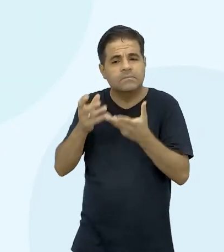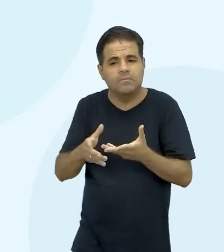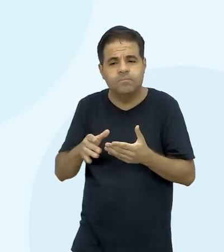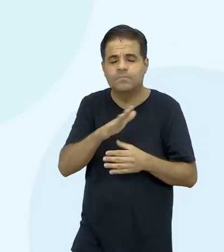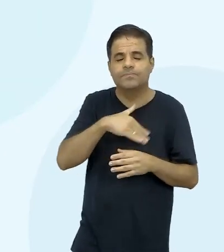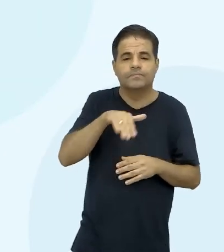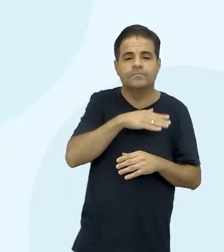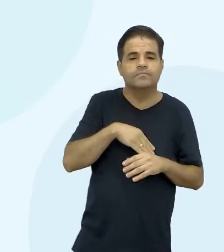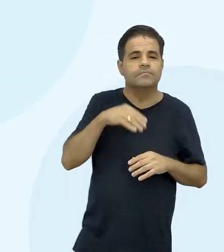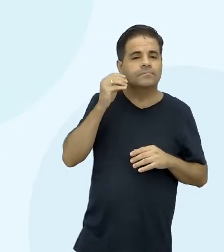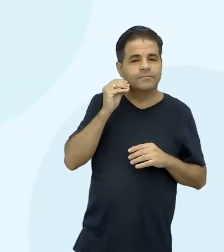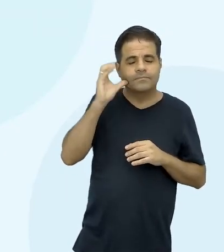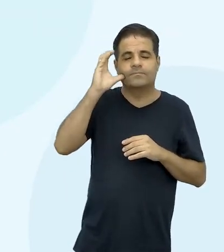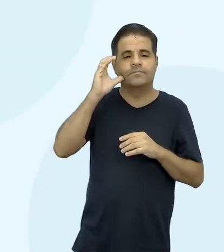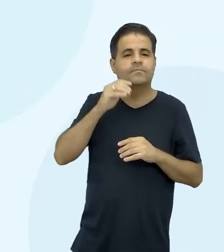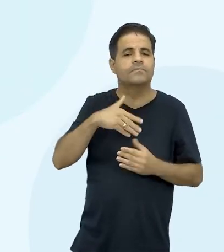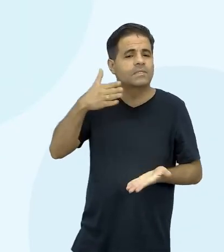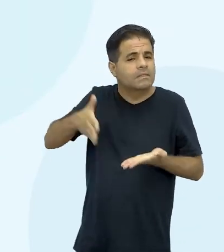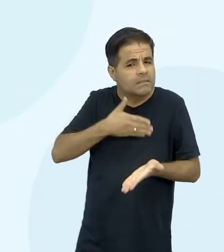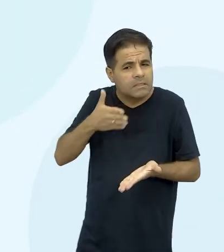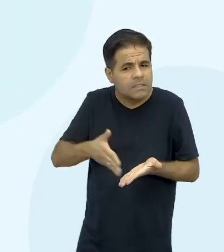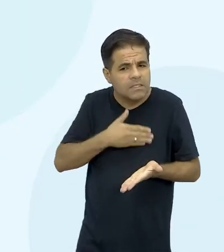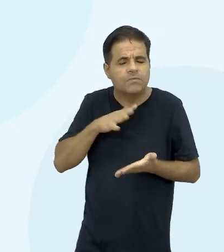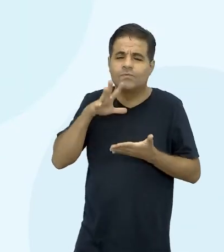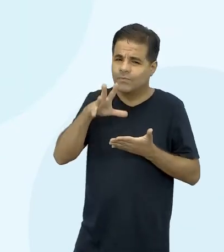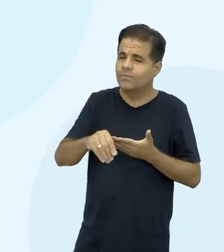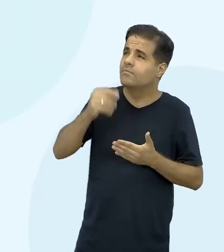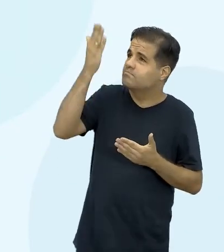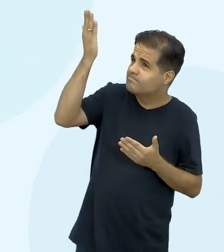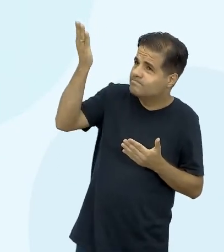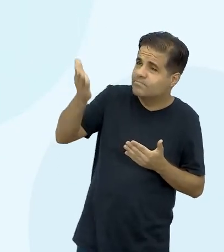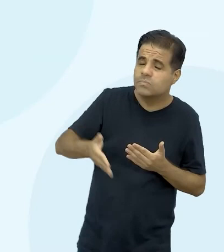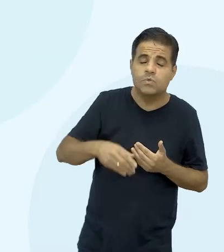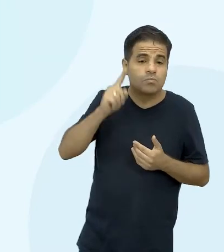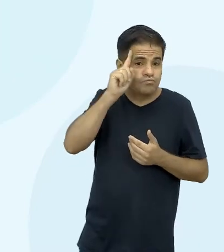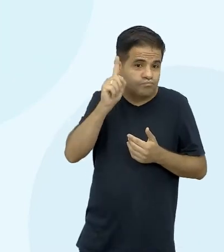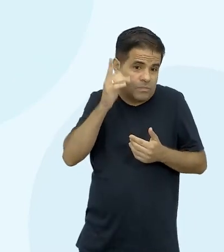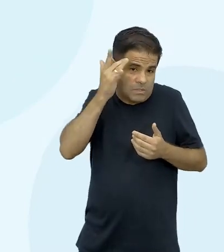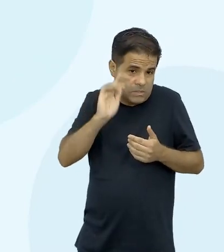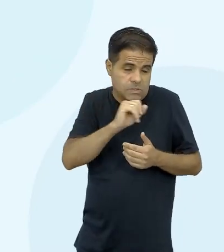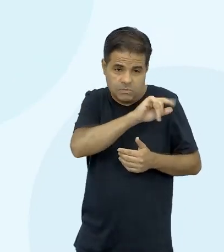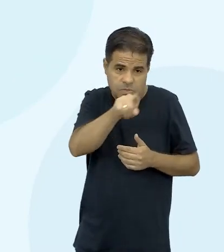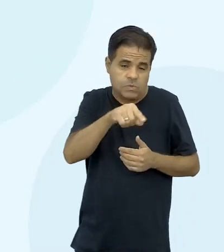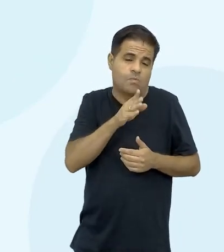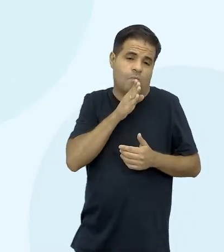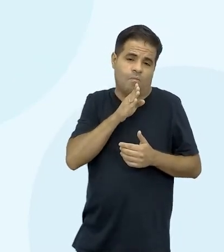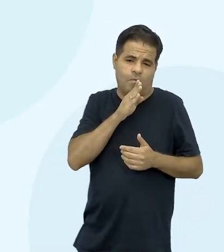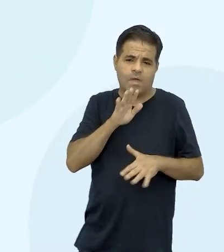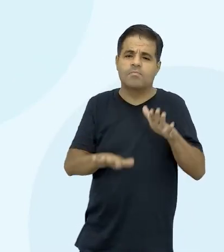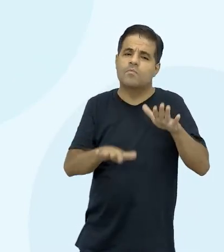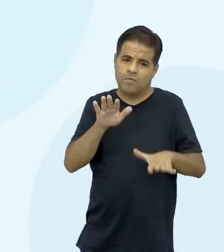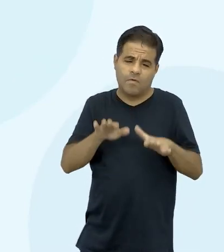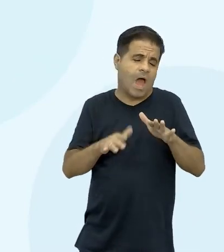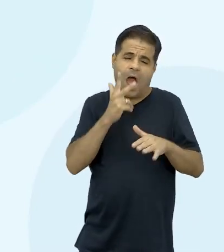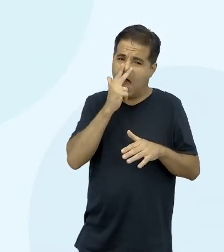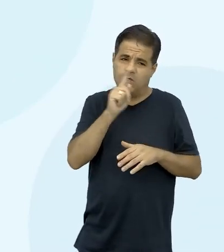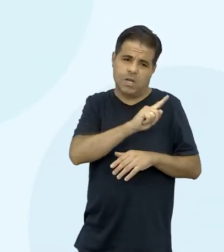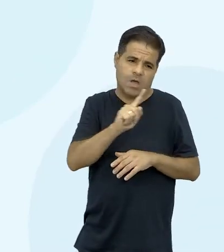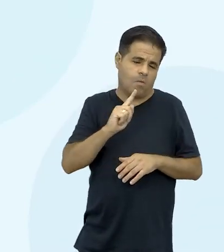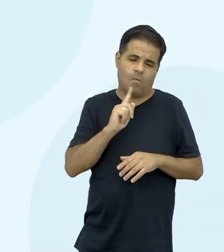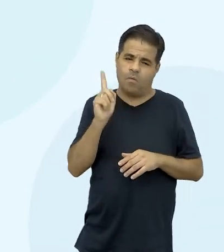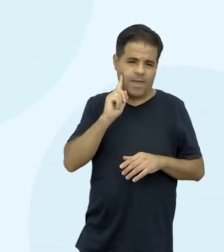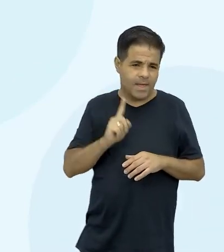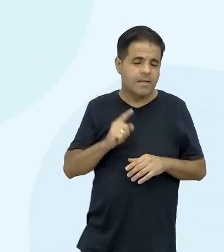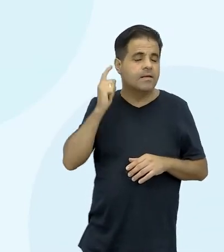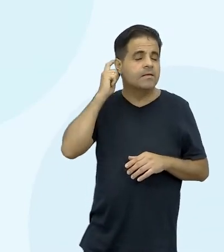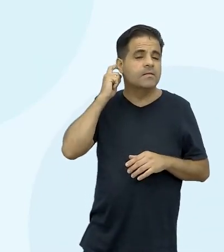de conhecimento, livros. Então vocês estão vendo aí, né, não sei se todos os estudantes conhecem, muito provável que não, né,